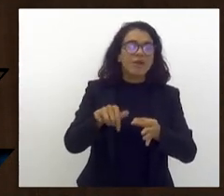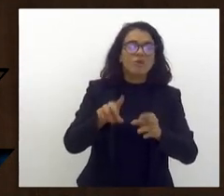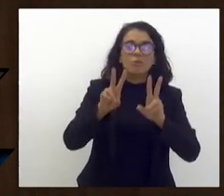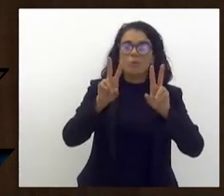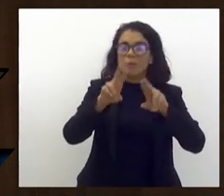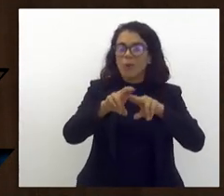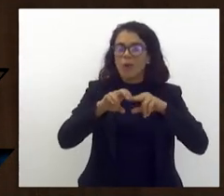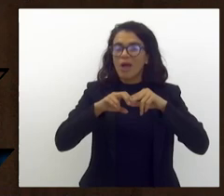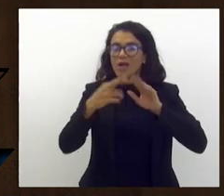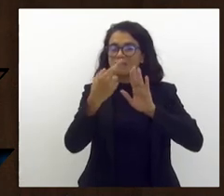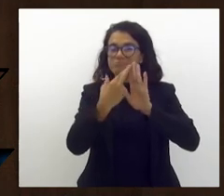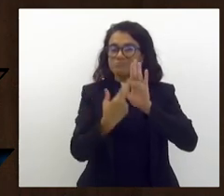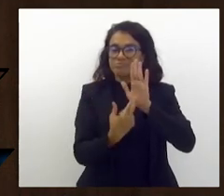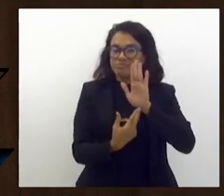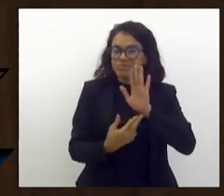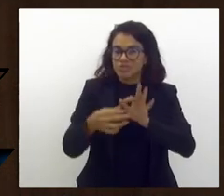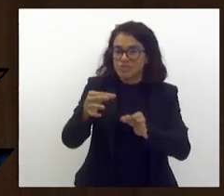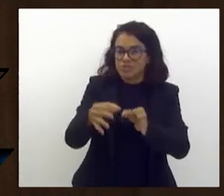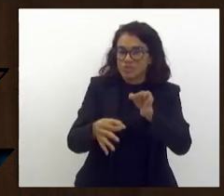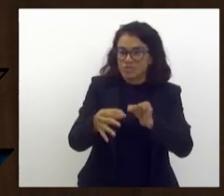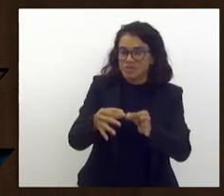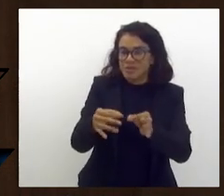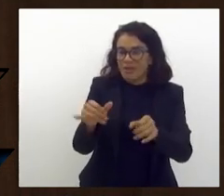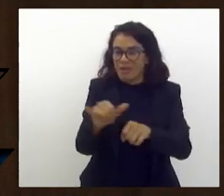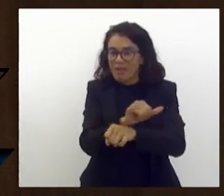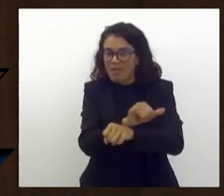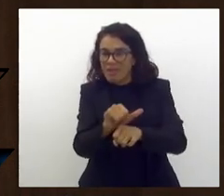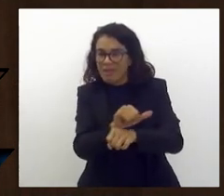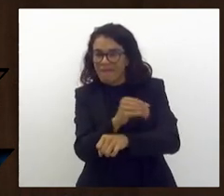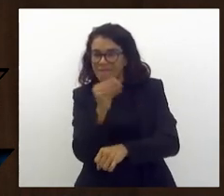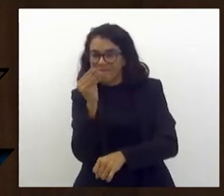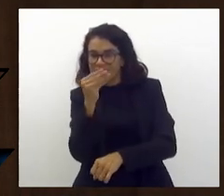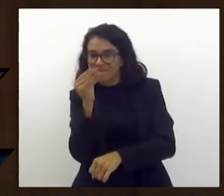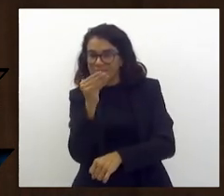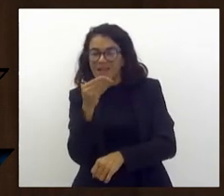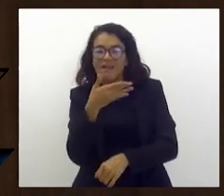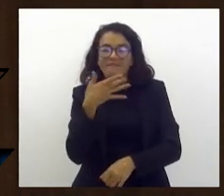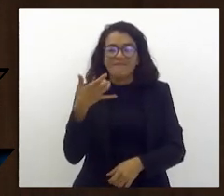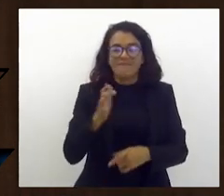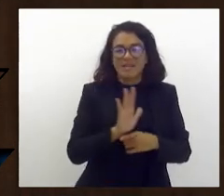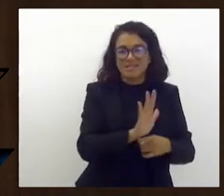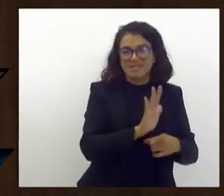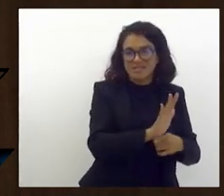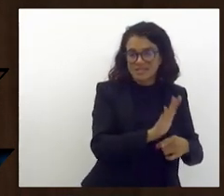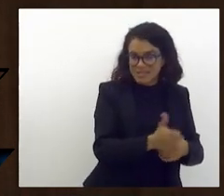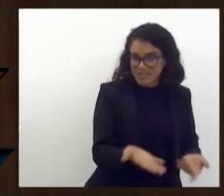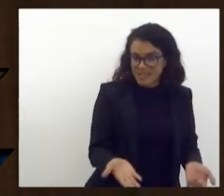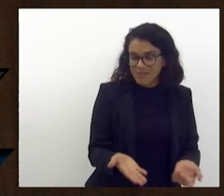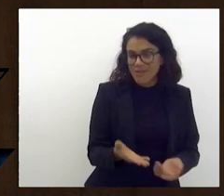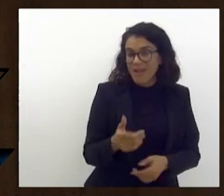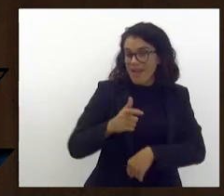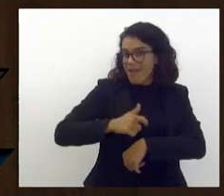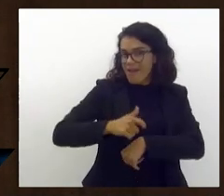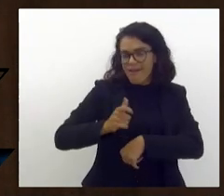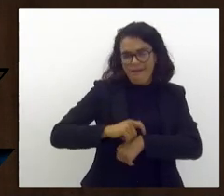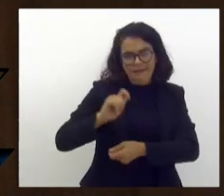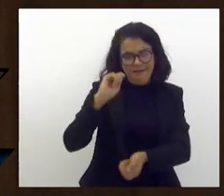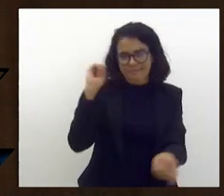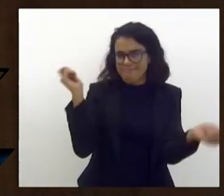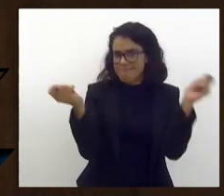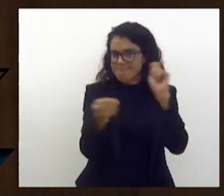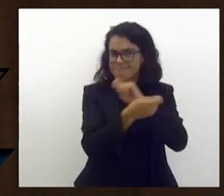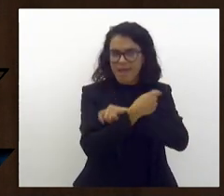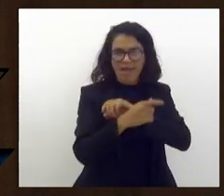normas jurídicas, facilitando a vida dessas pessoas. É hora de nós termos leis